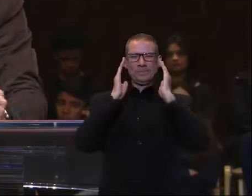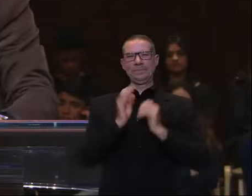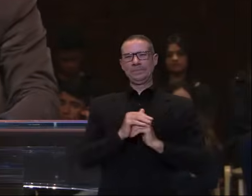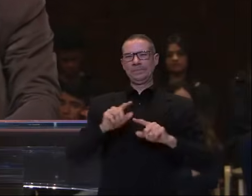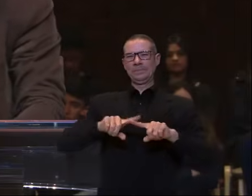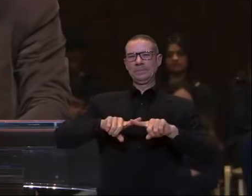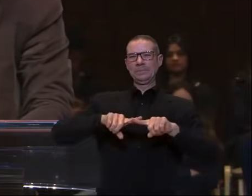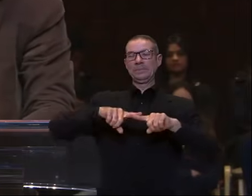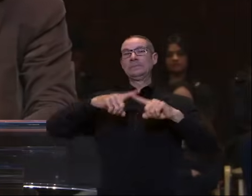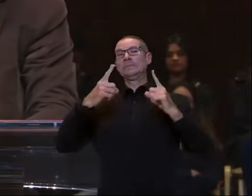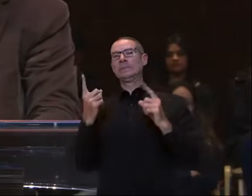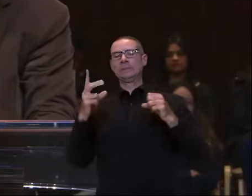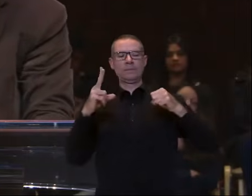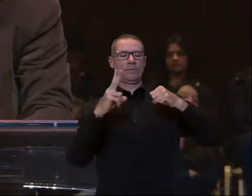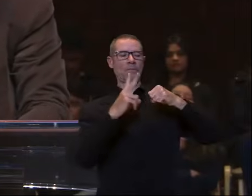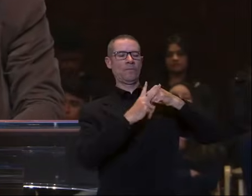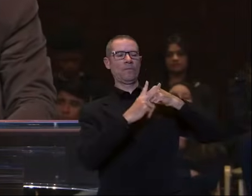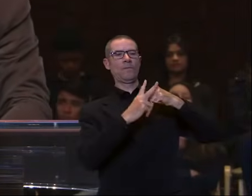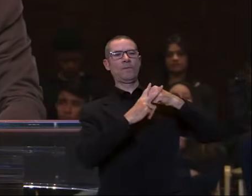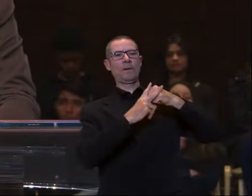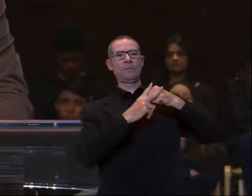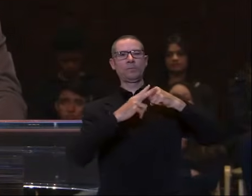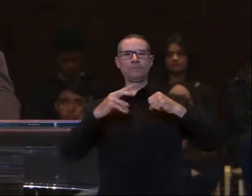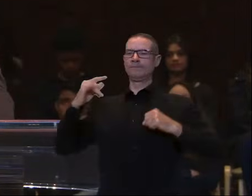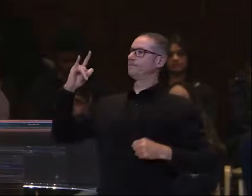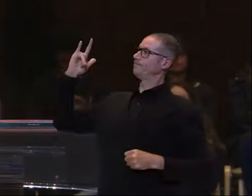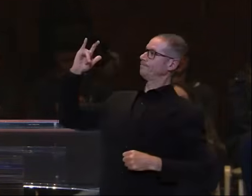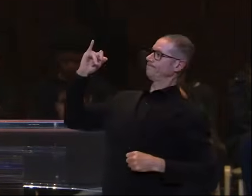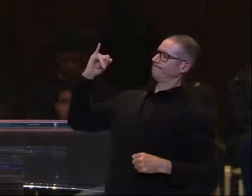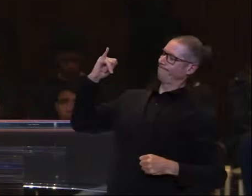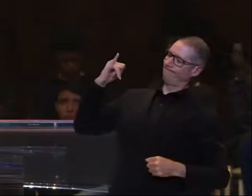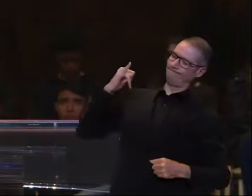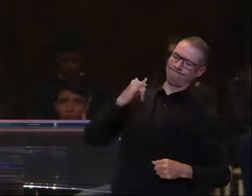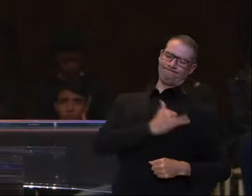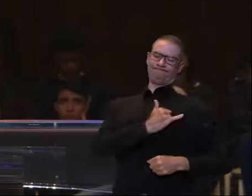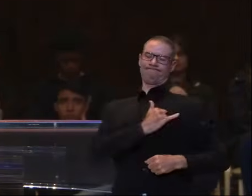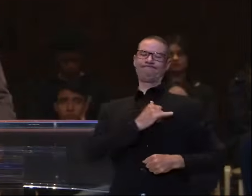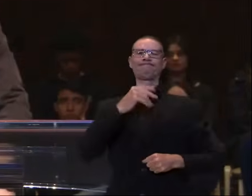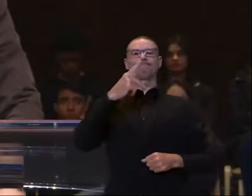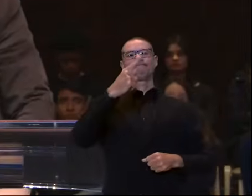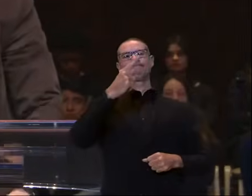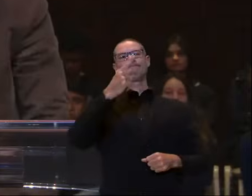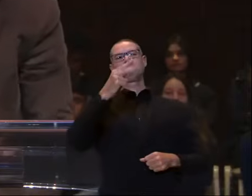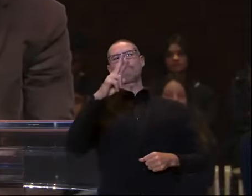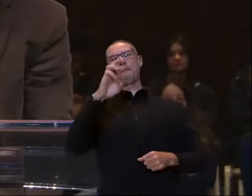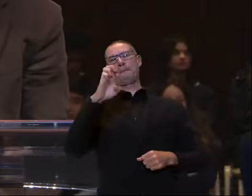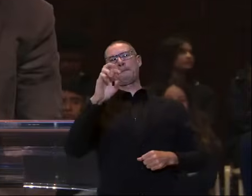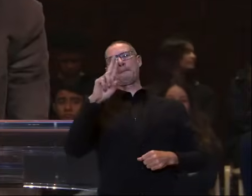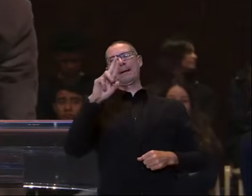Mas ele usa outro verbo, perdoar. E o verbo perdoar aqui